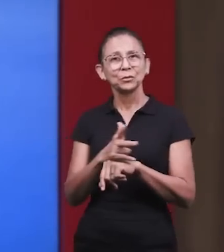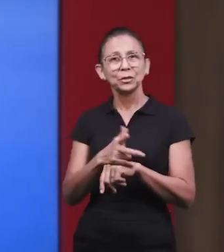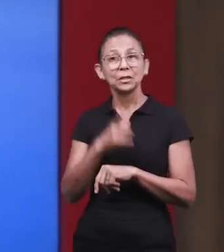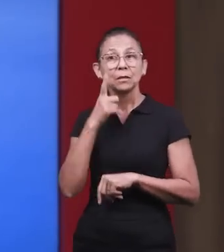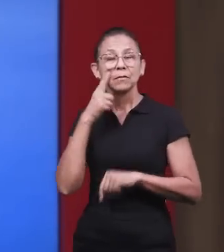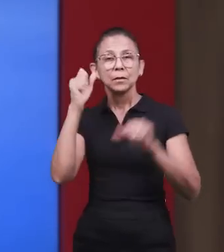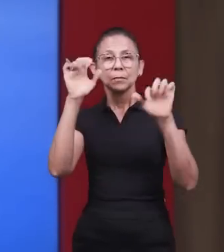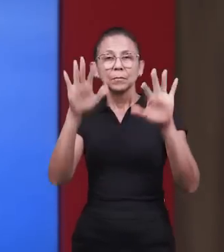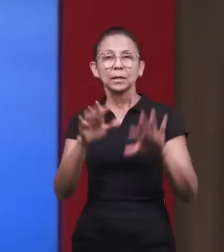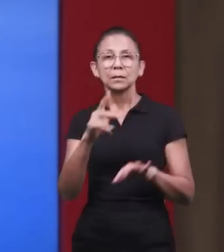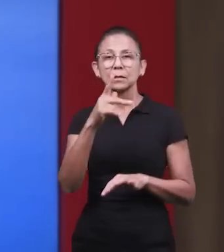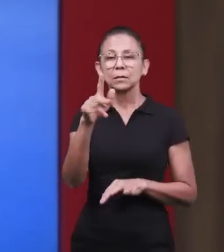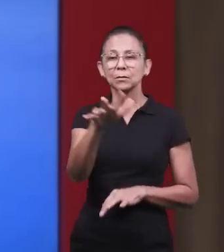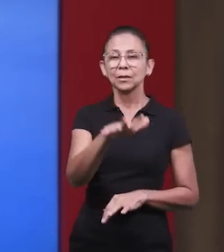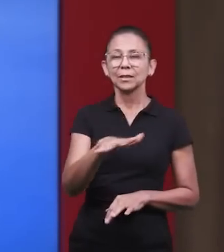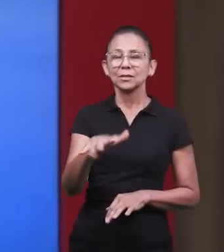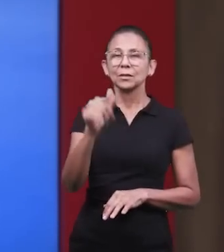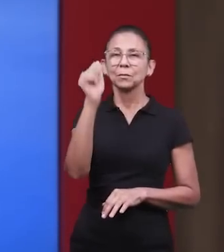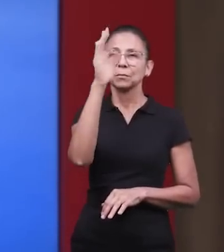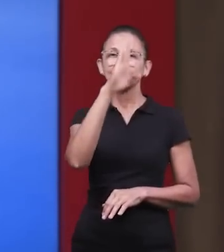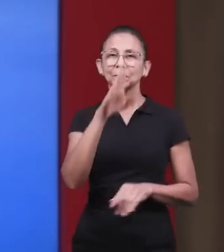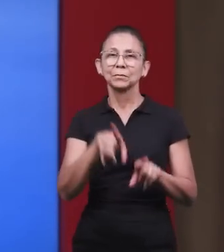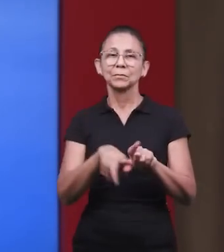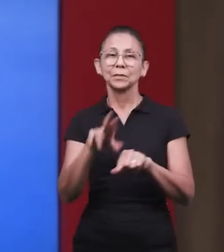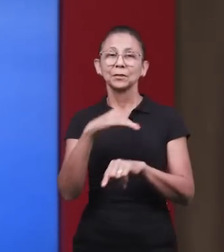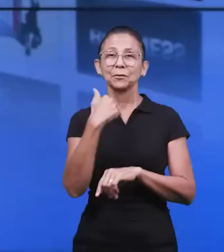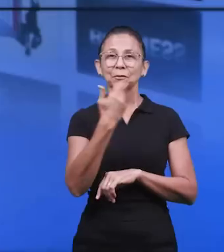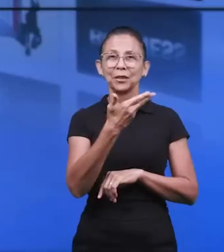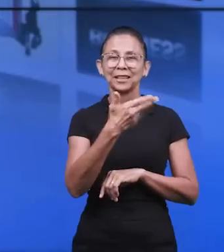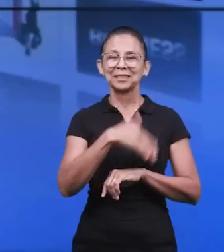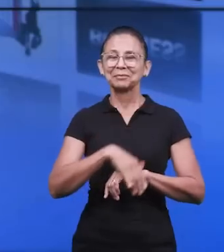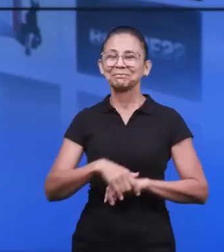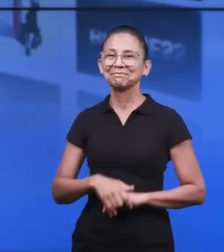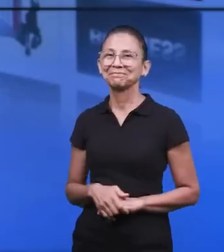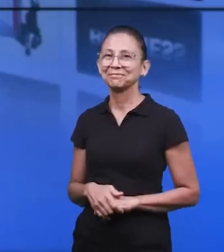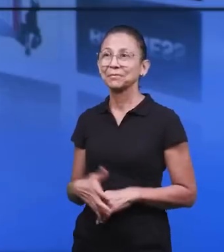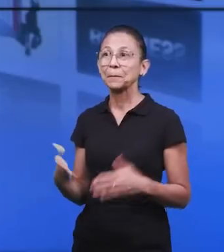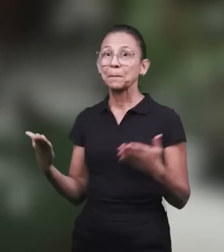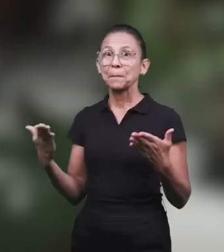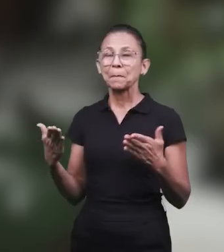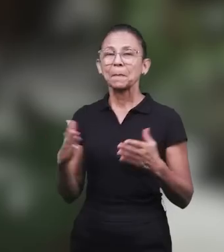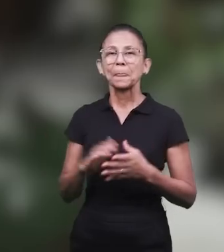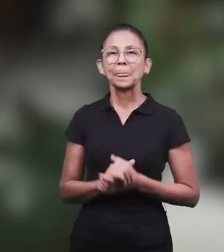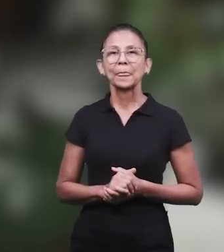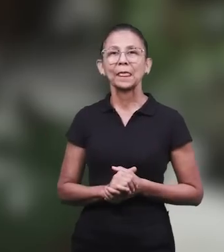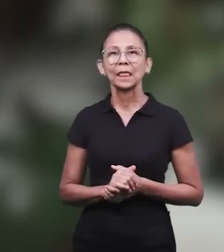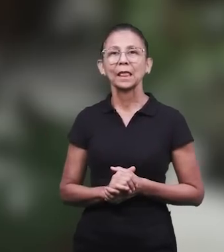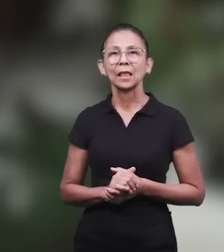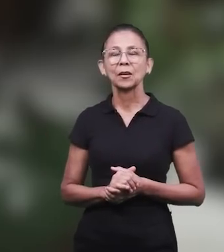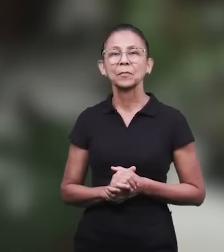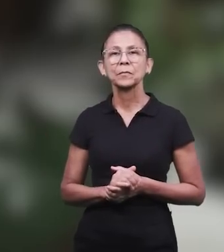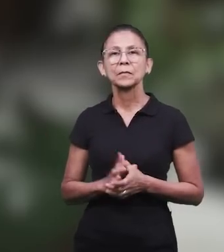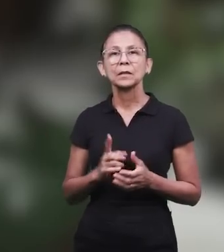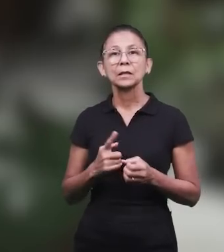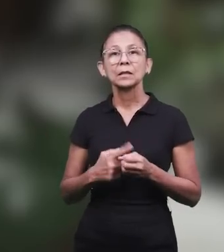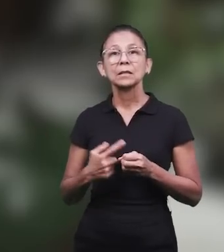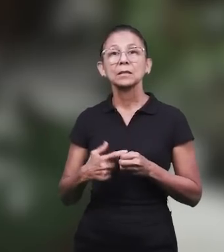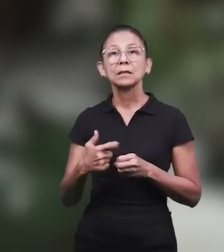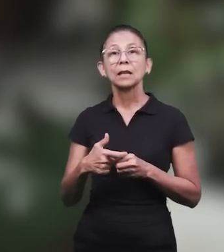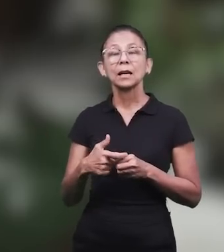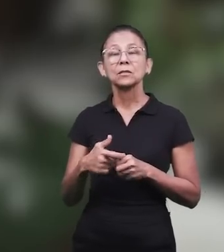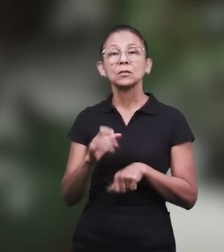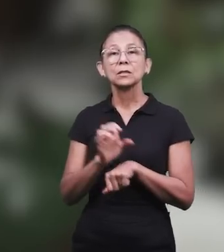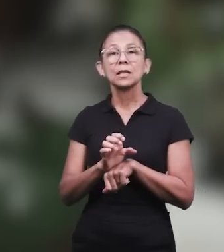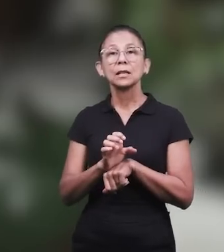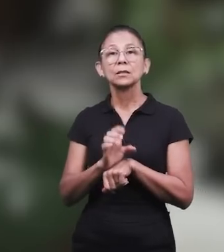região para todos aqui do Brasil e também no exterior. Agora vamos para a cidade de Sete Lagoas, no estado de